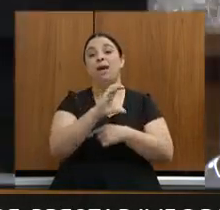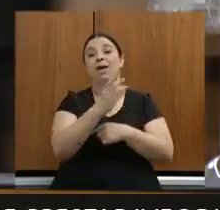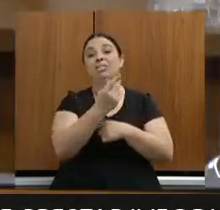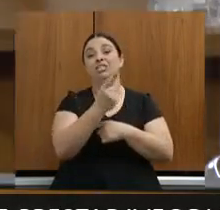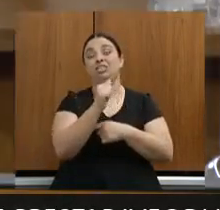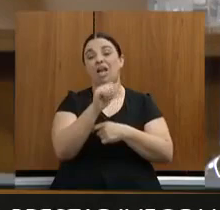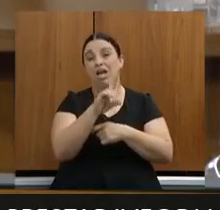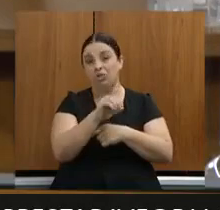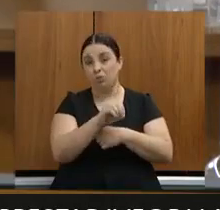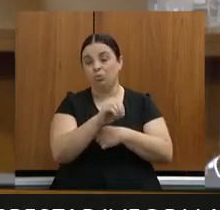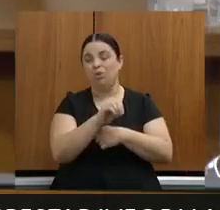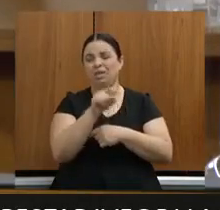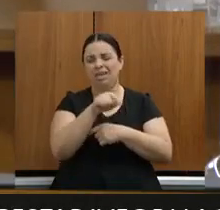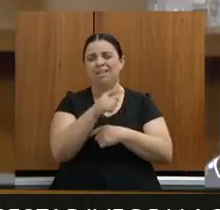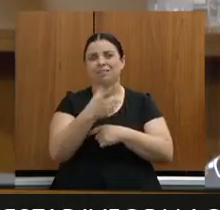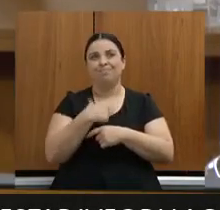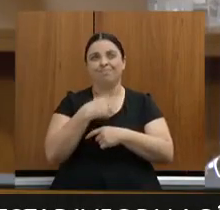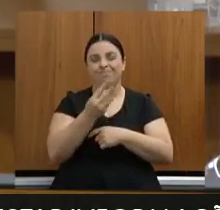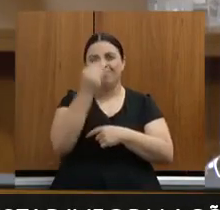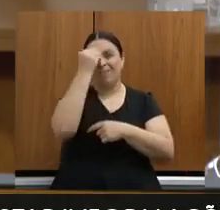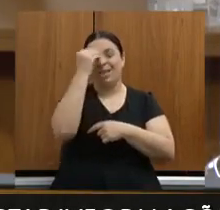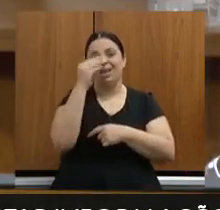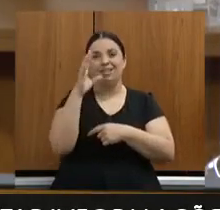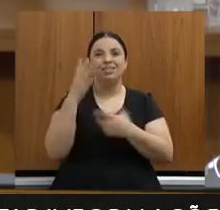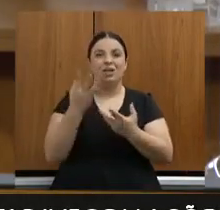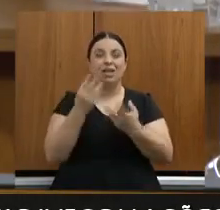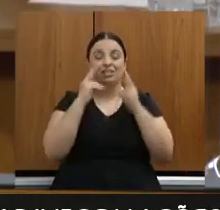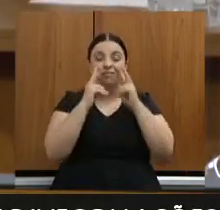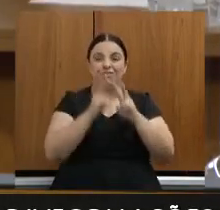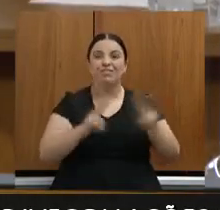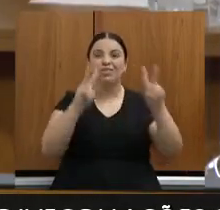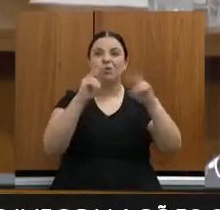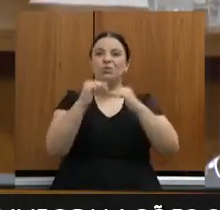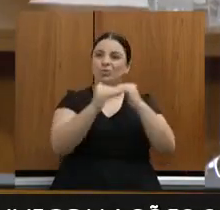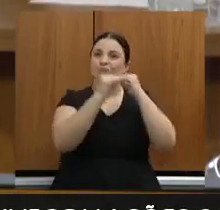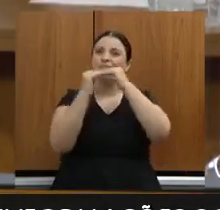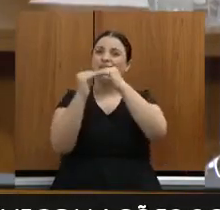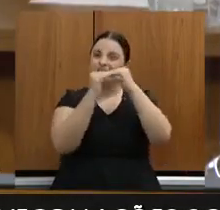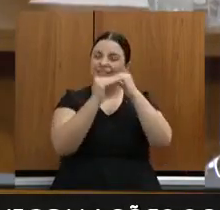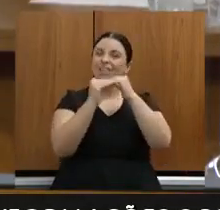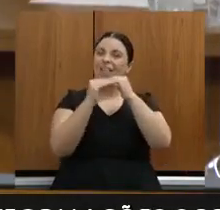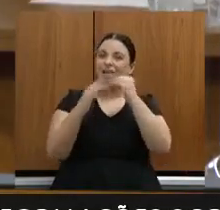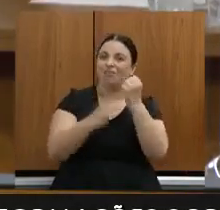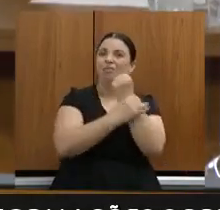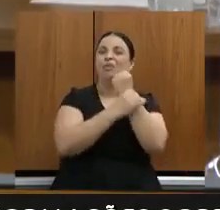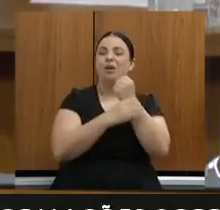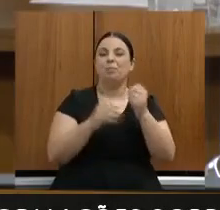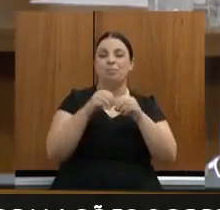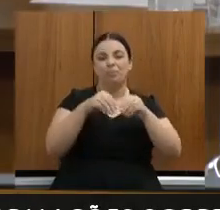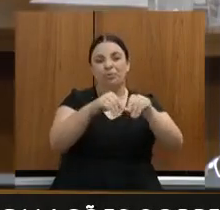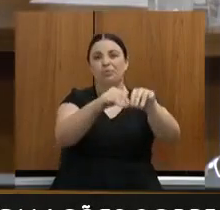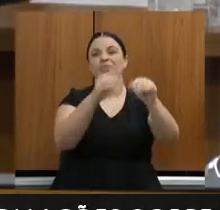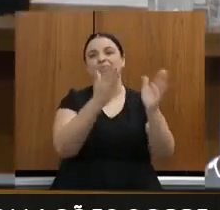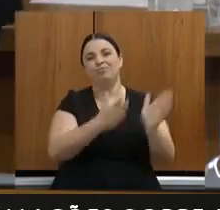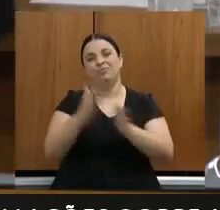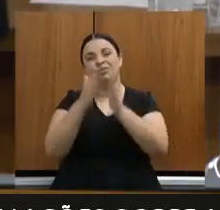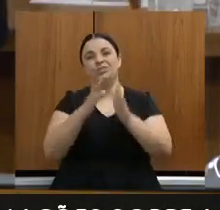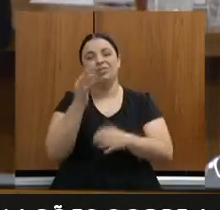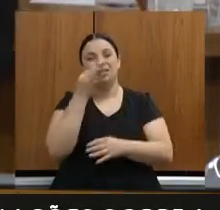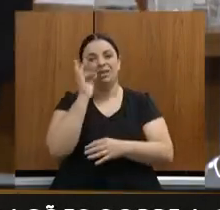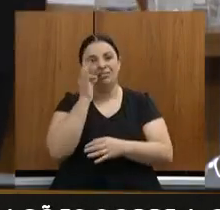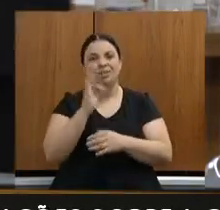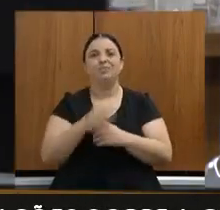a produção de café e aqui também não FMG Campus de Belo Horizonte sim pode passar